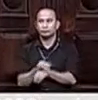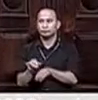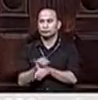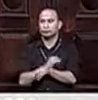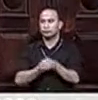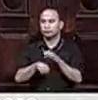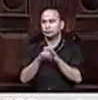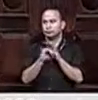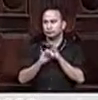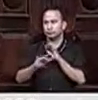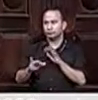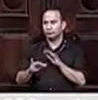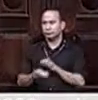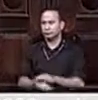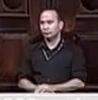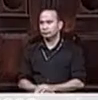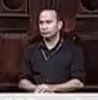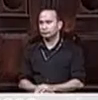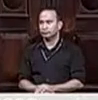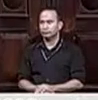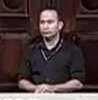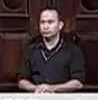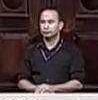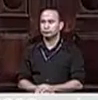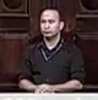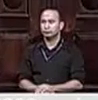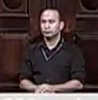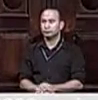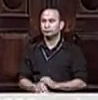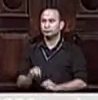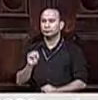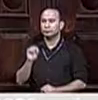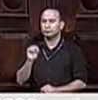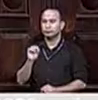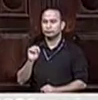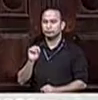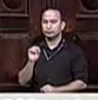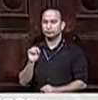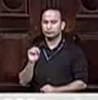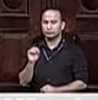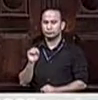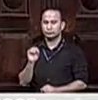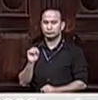lei sobre teto de gasto que visa,